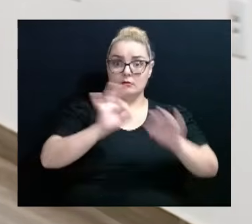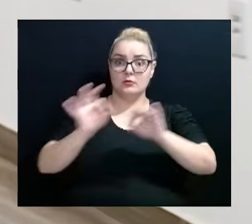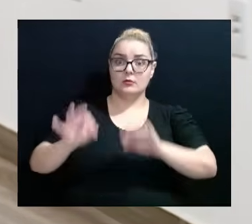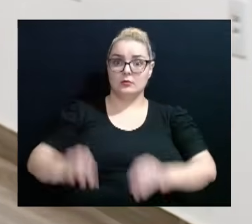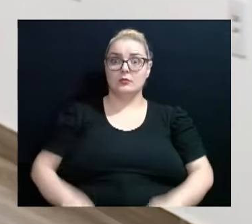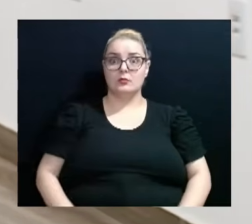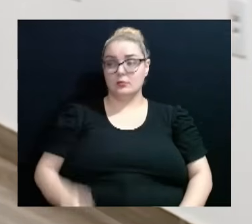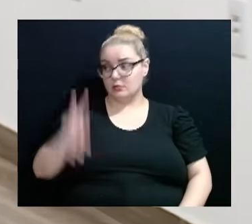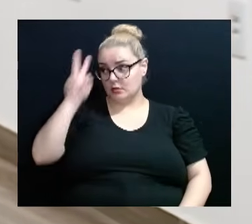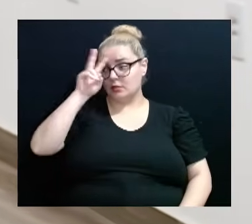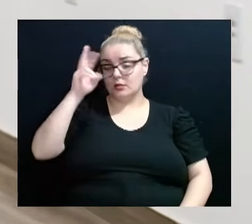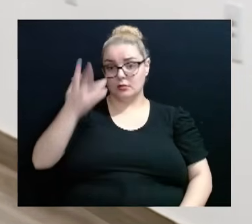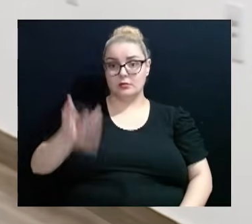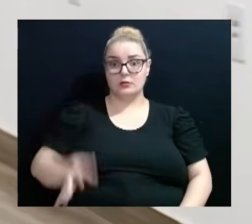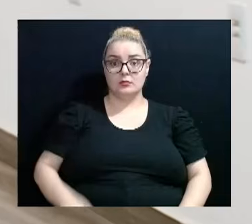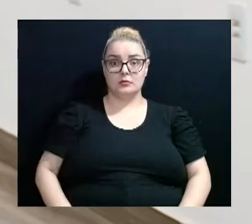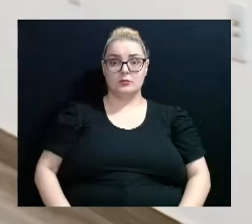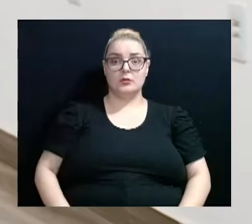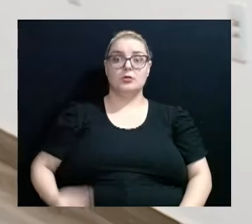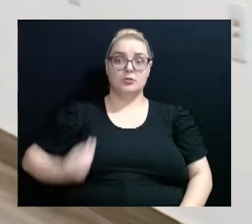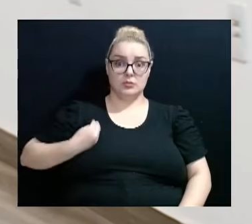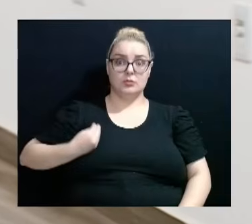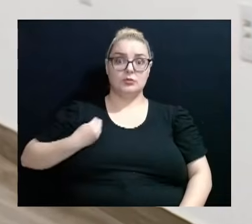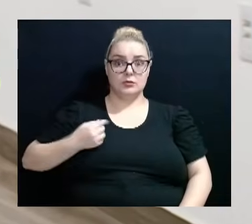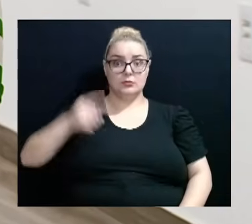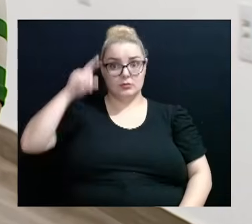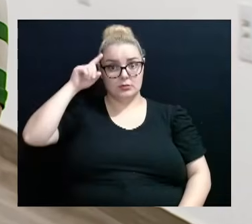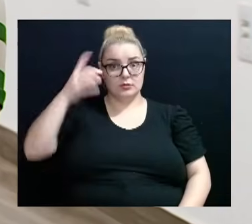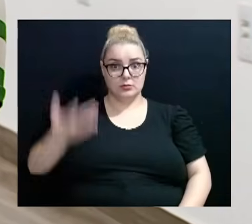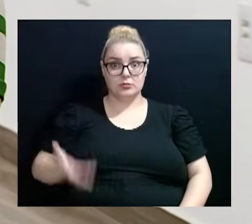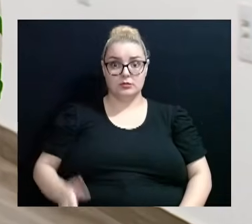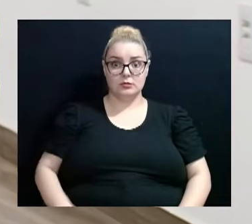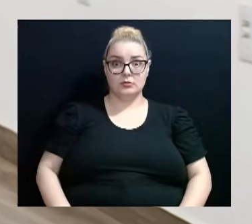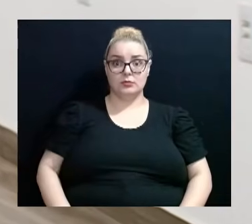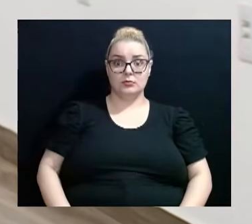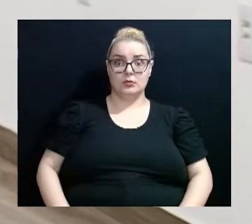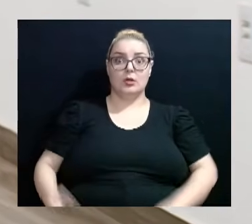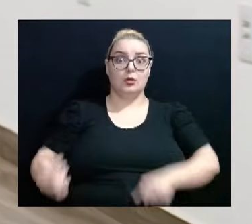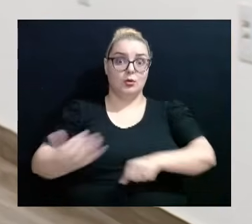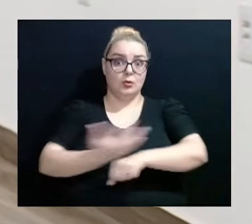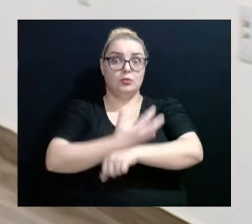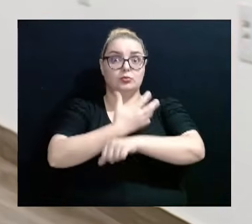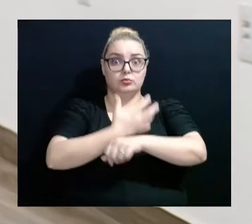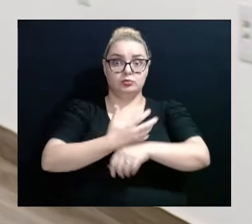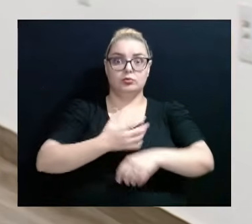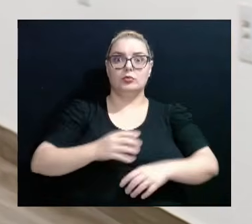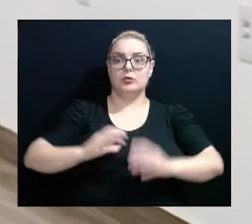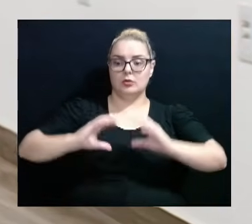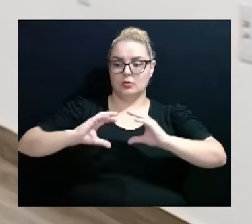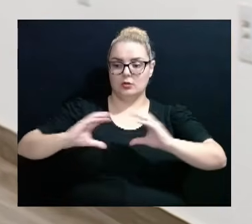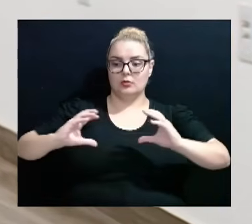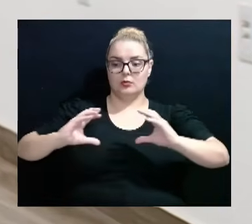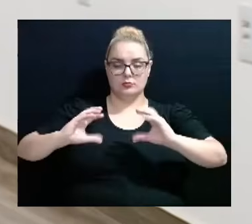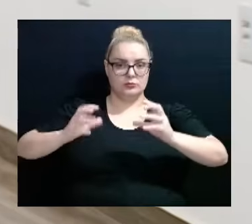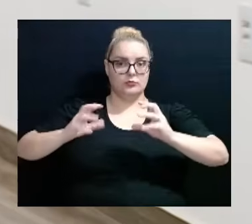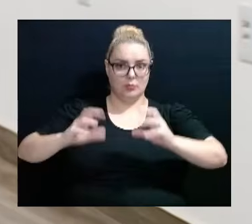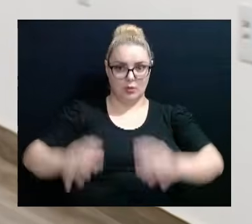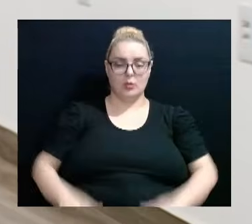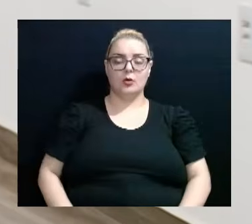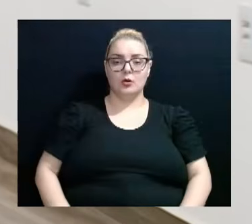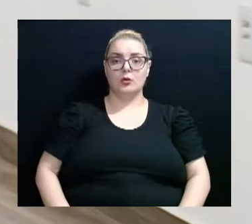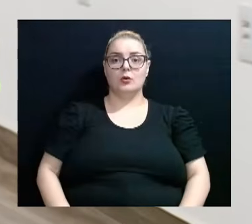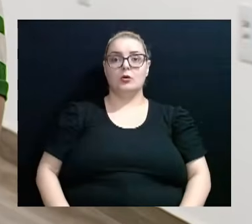onde tivemos praticamente uma semana de divulgação. Nessa uma semana de divulgação, nós tivemos mais de 1.000 pessoas no